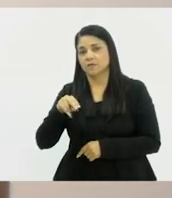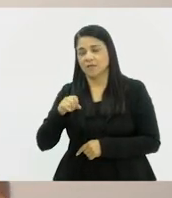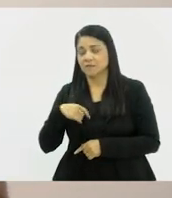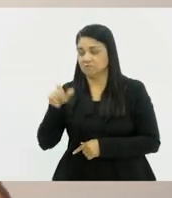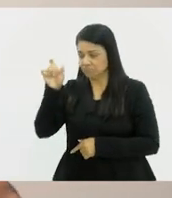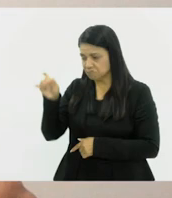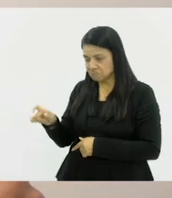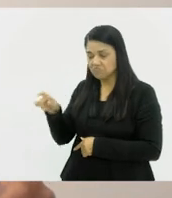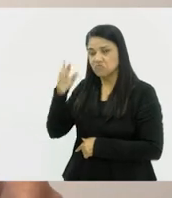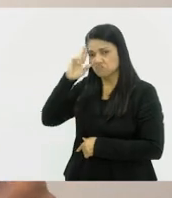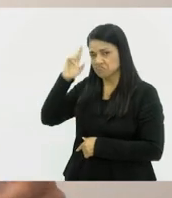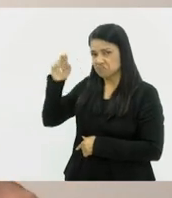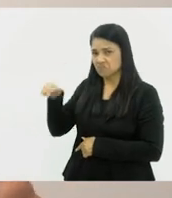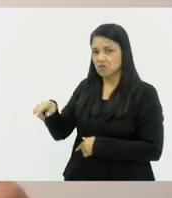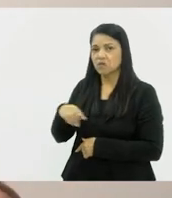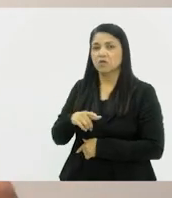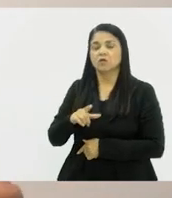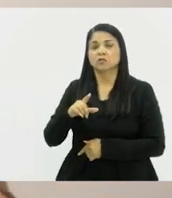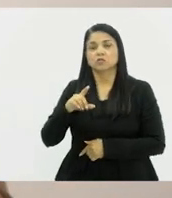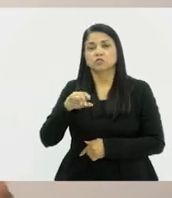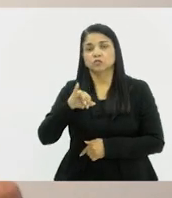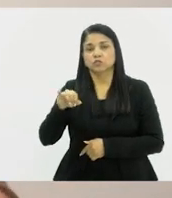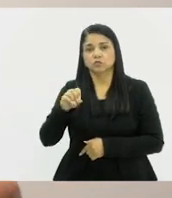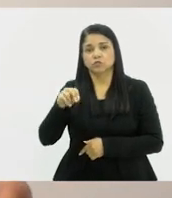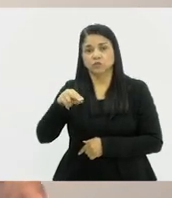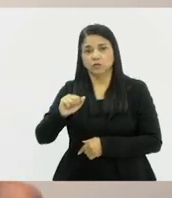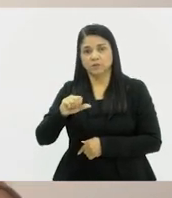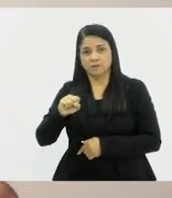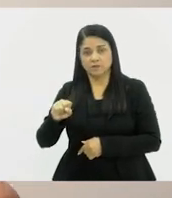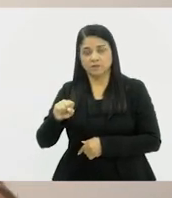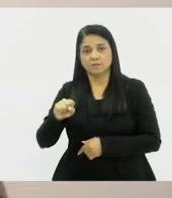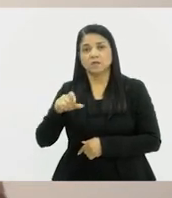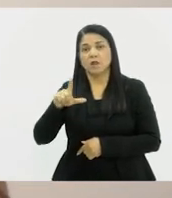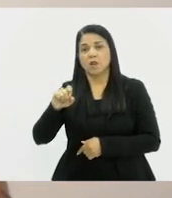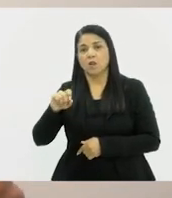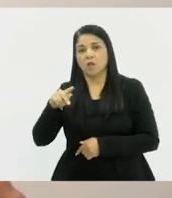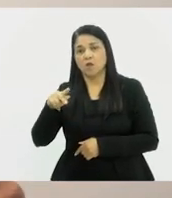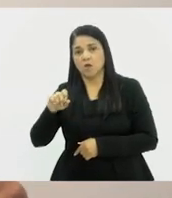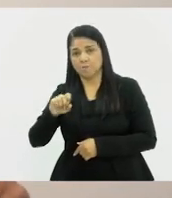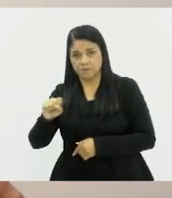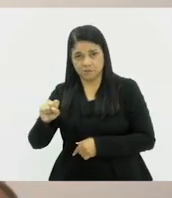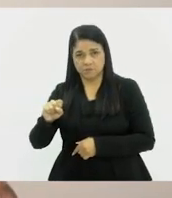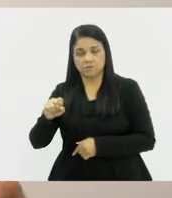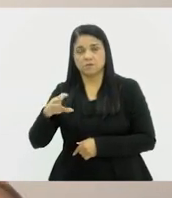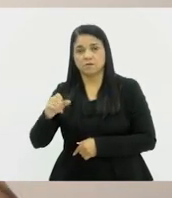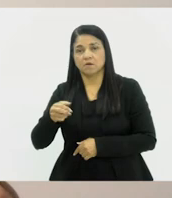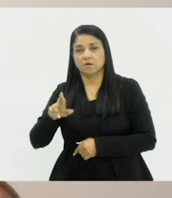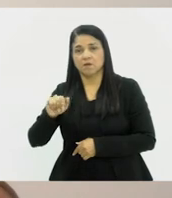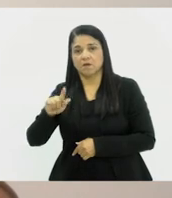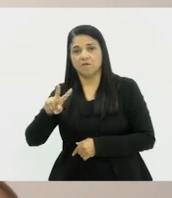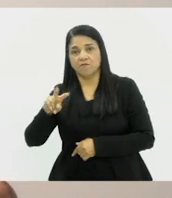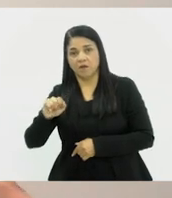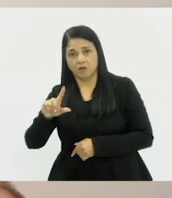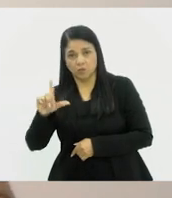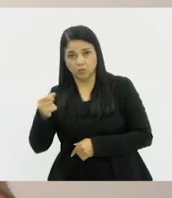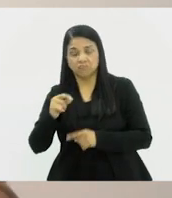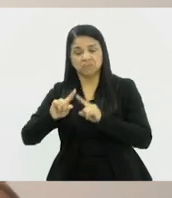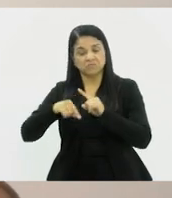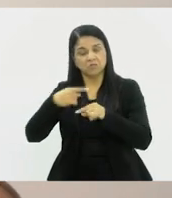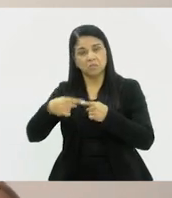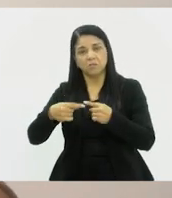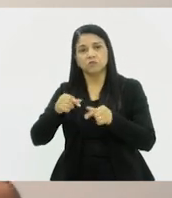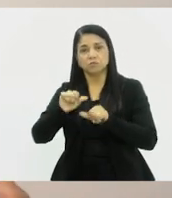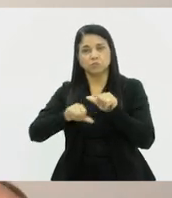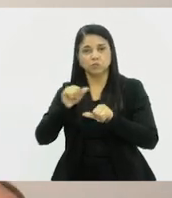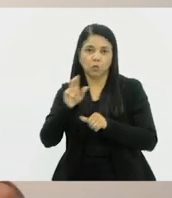Carvalho que o presídio que a gente foi até se chamava Jonas Lopes de Carvalho que depois virou virou membro do TCE né que